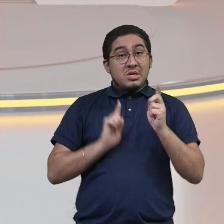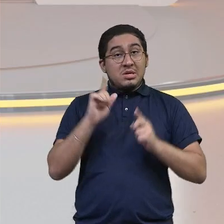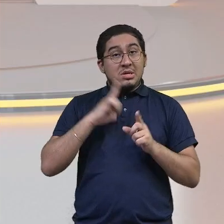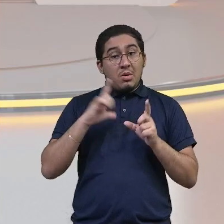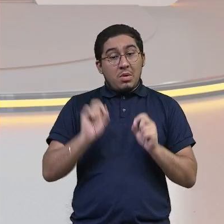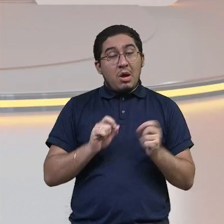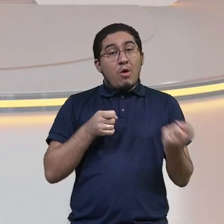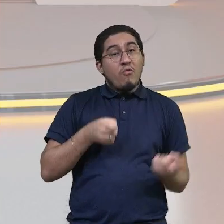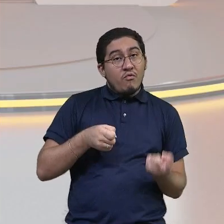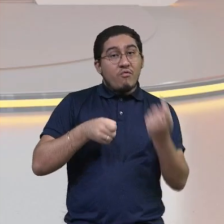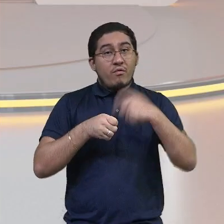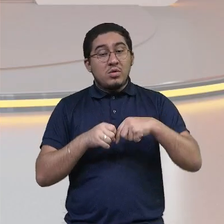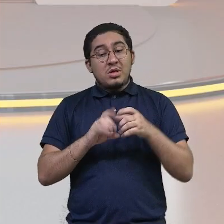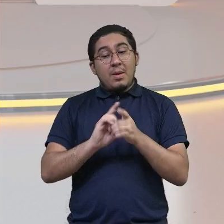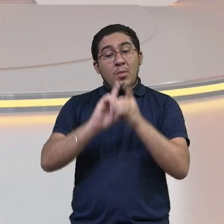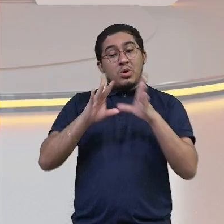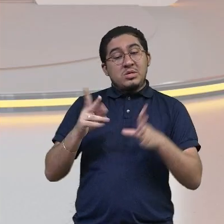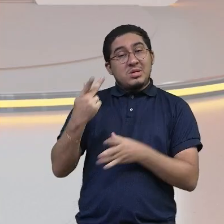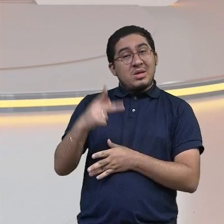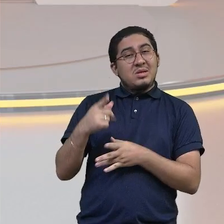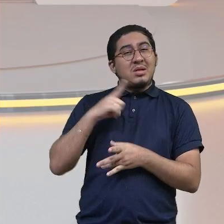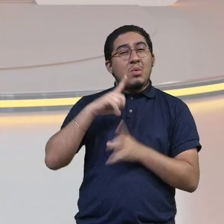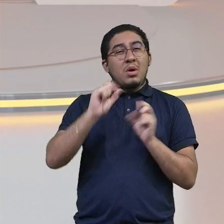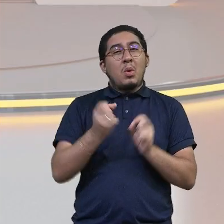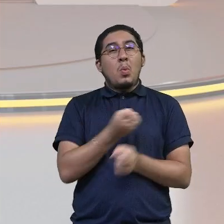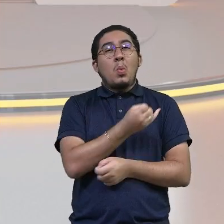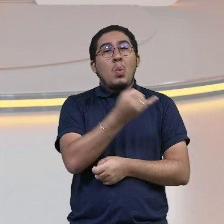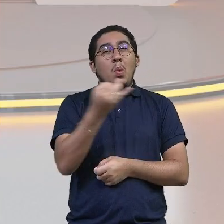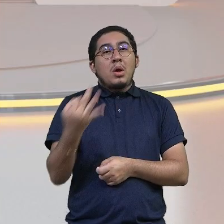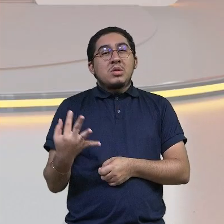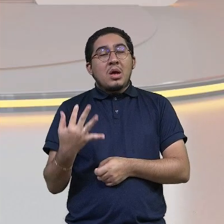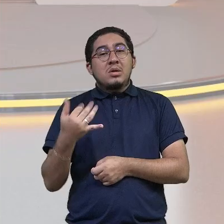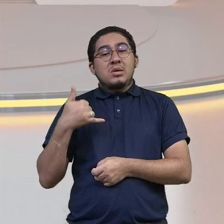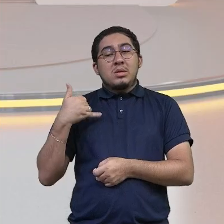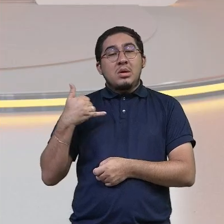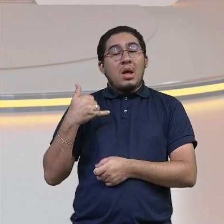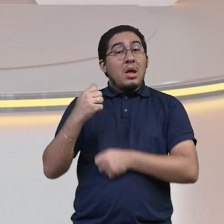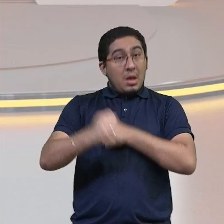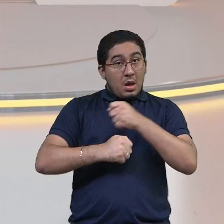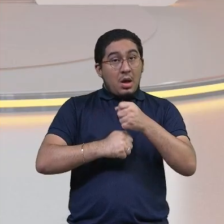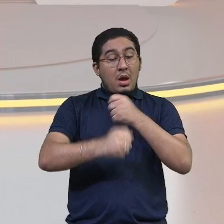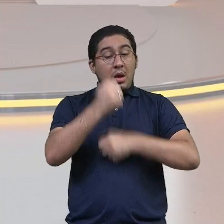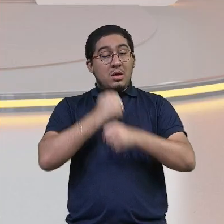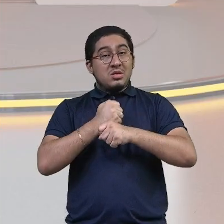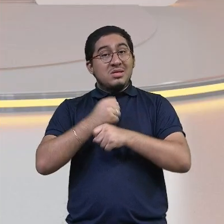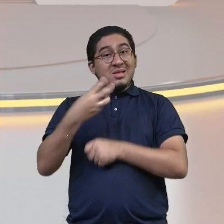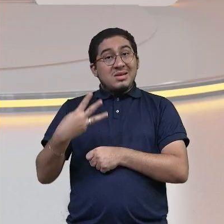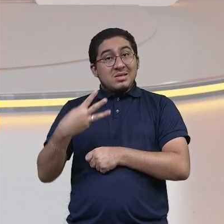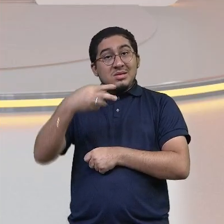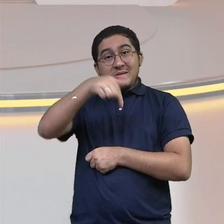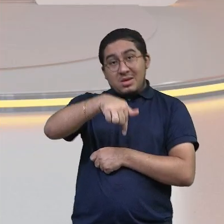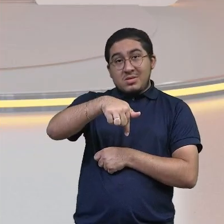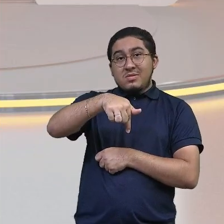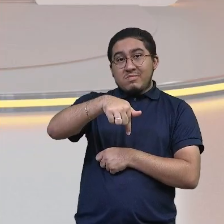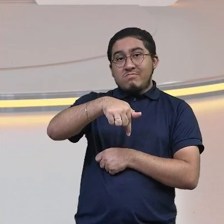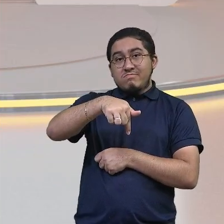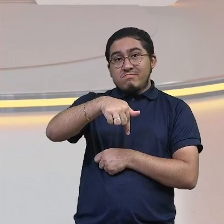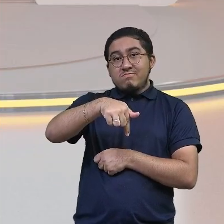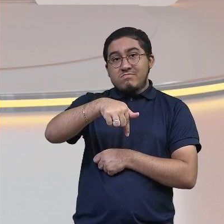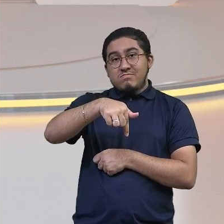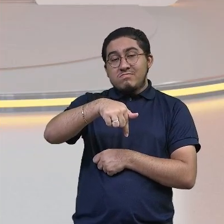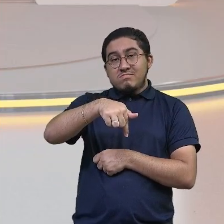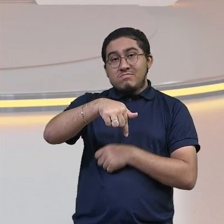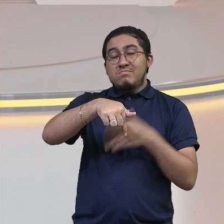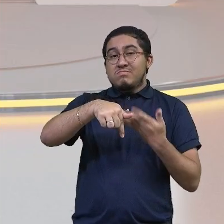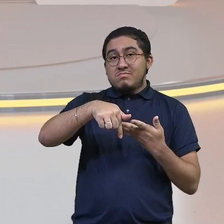de redemocratização há exatamente 37 anos. Ou seja, um ano a menos